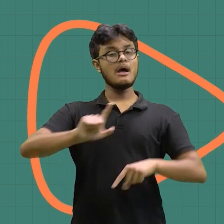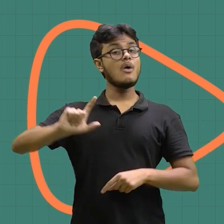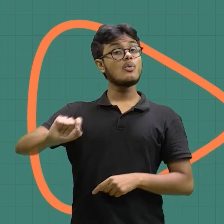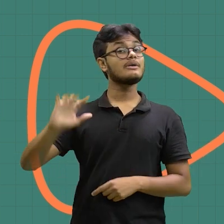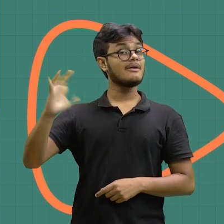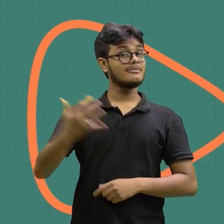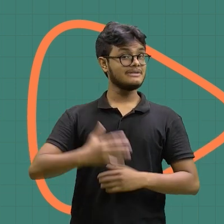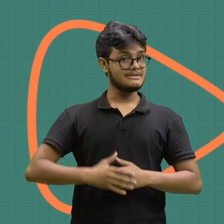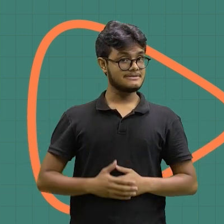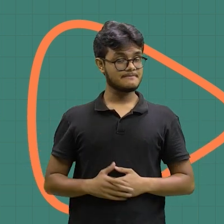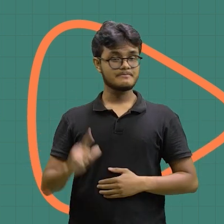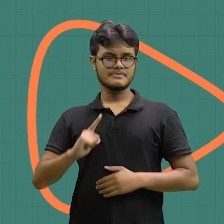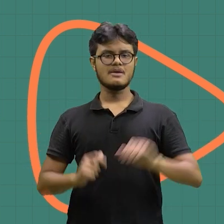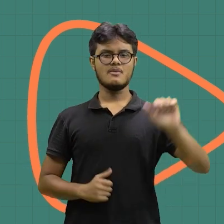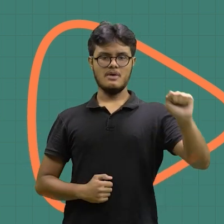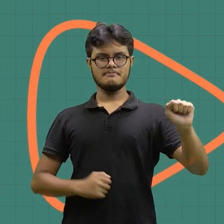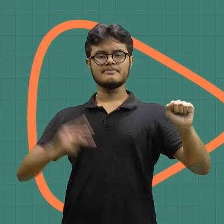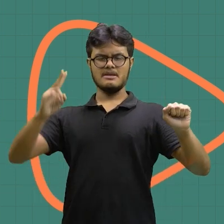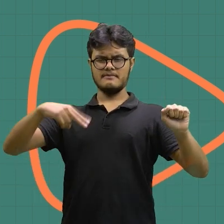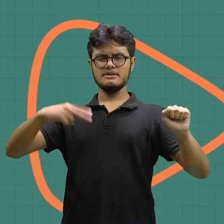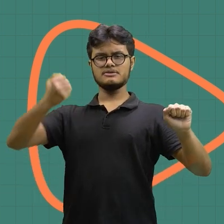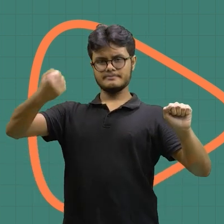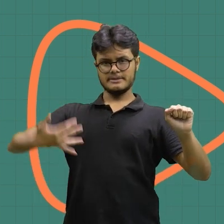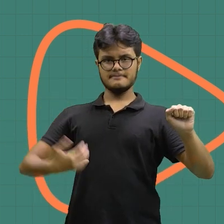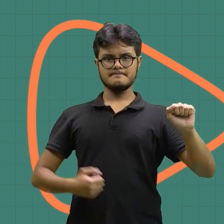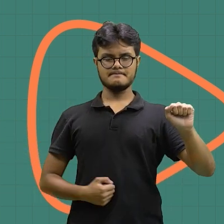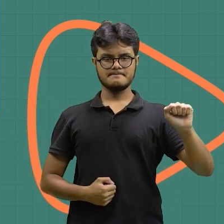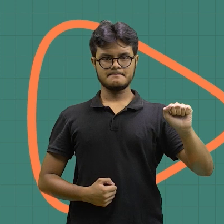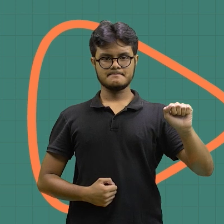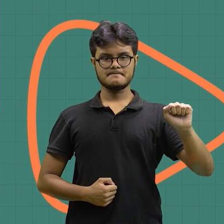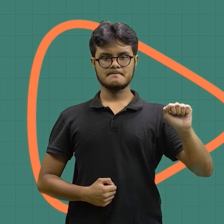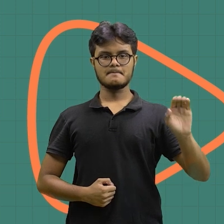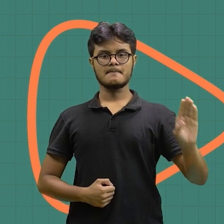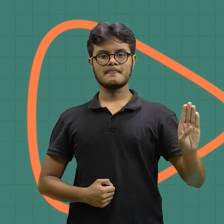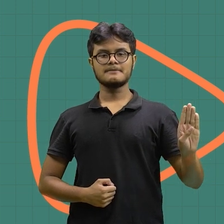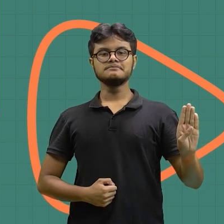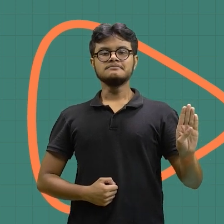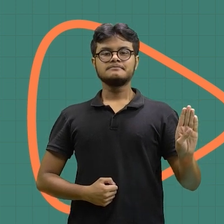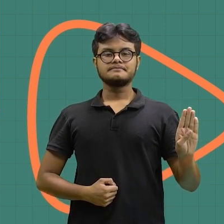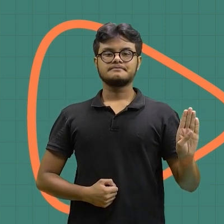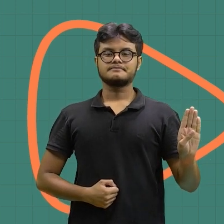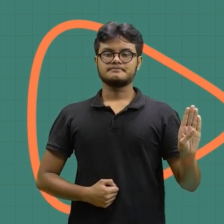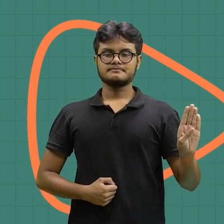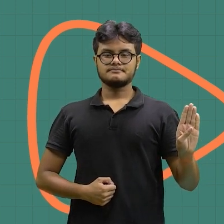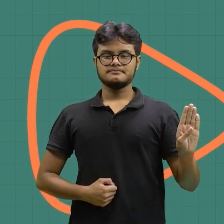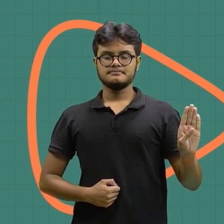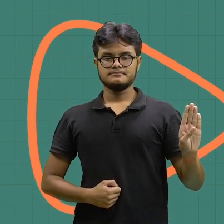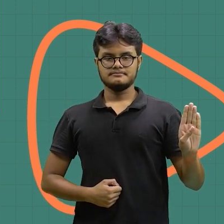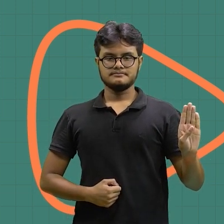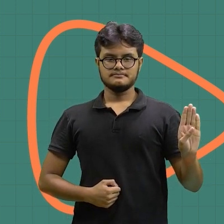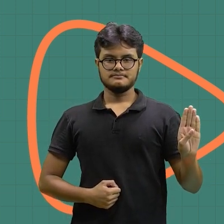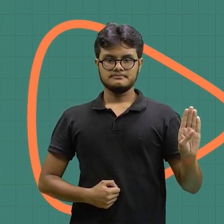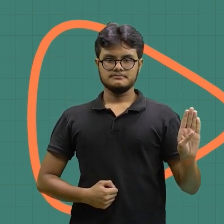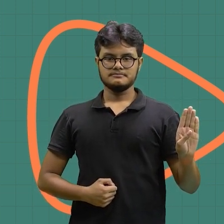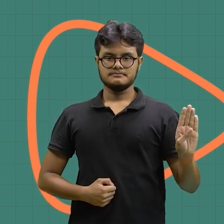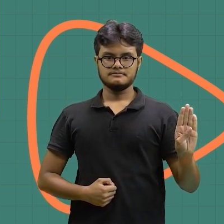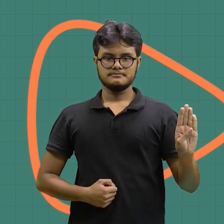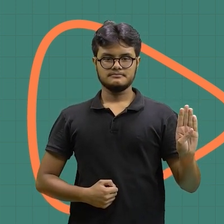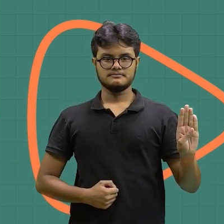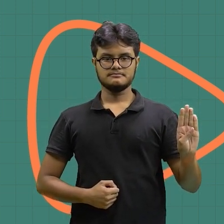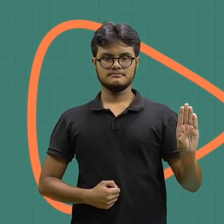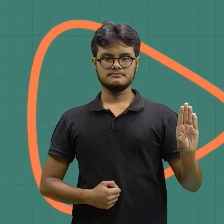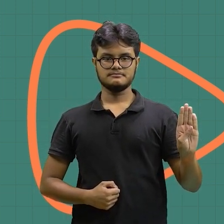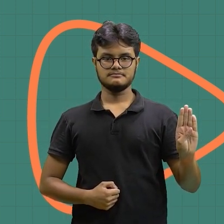torna-se necessário manter um contato direto entre os corpos. Letra B, deve-se ter um dos corpos ligado temporariamente a